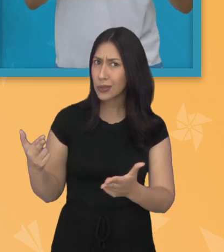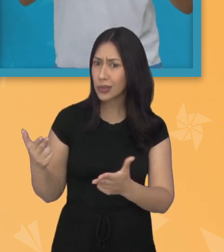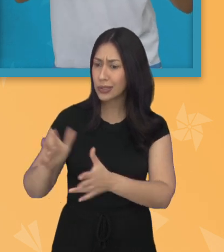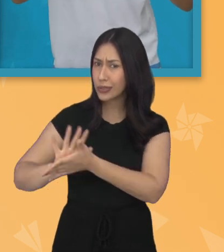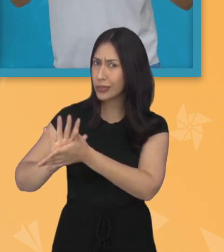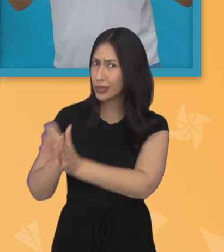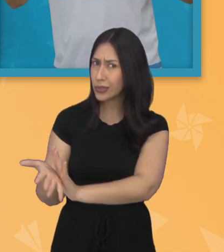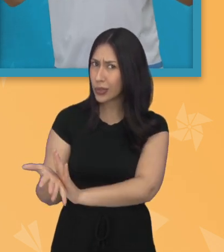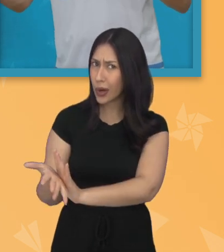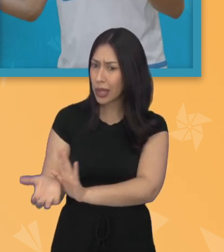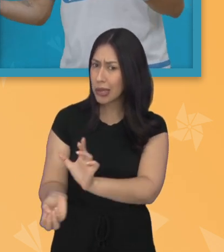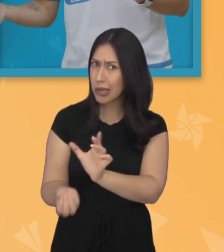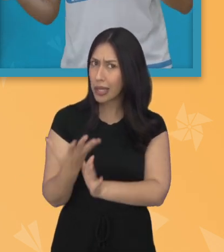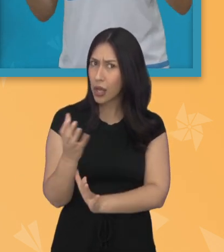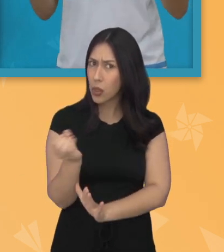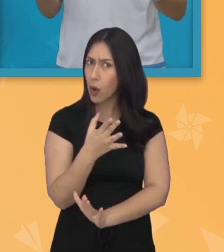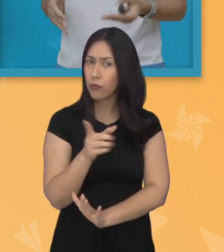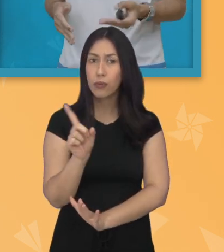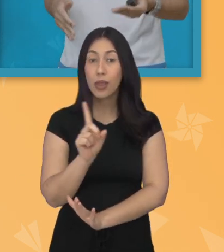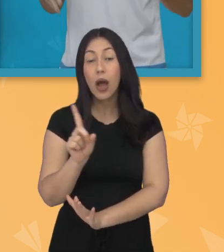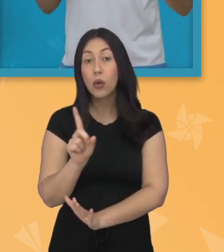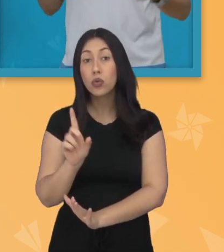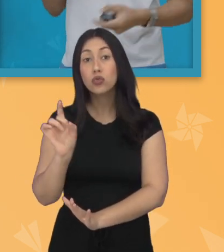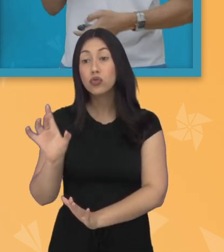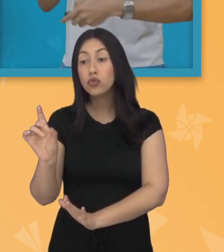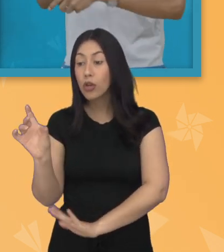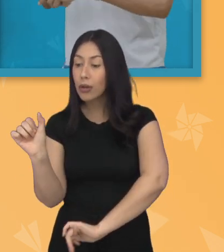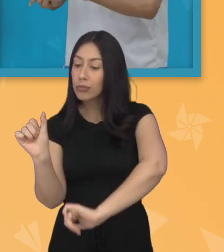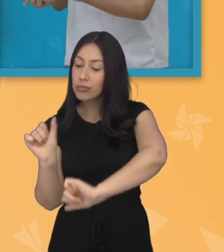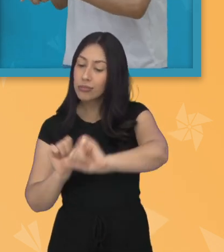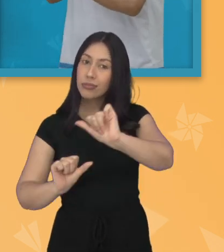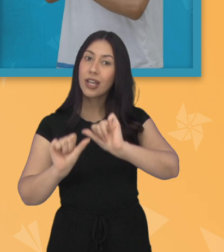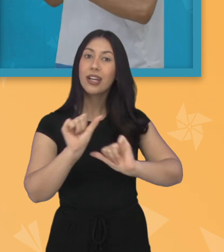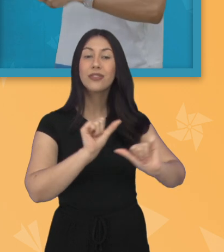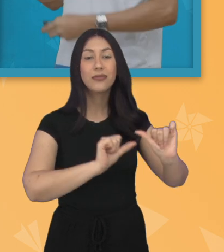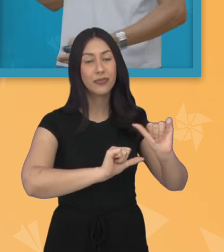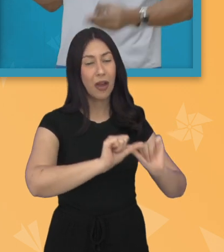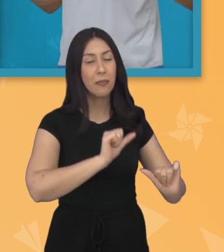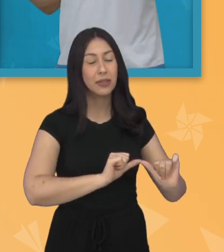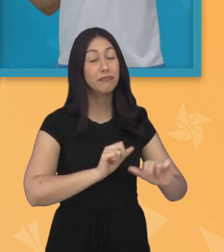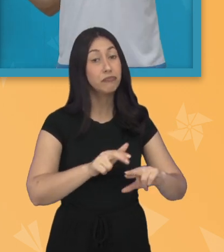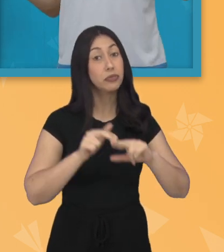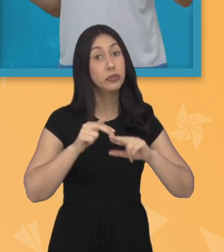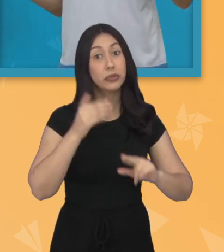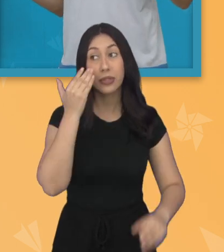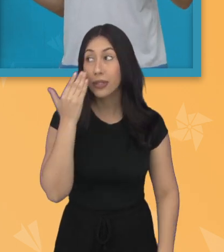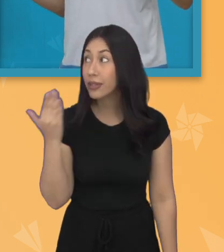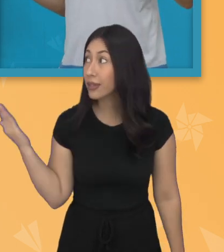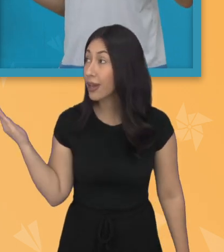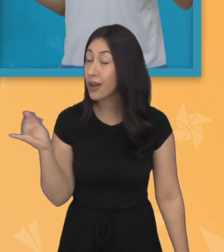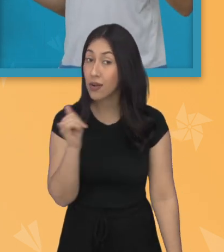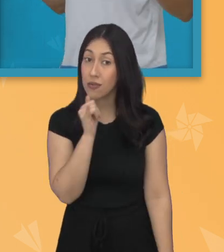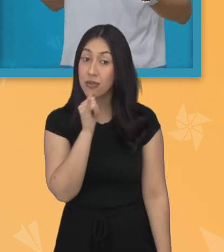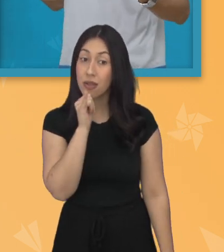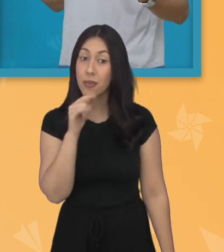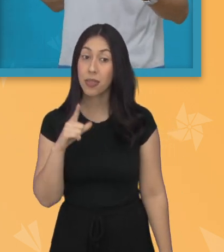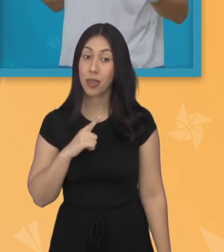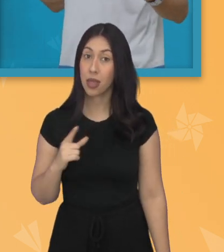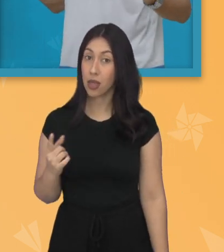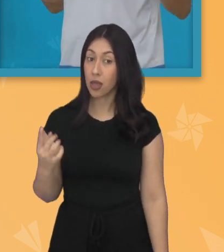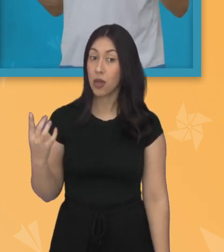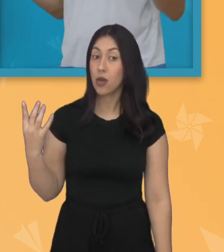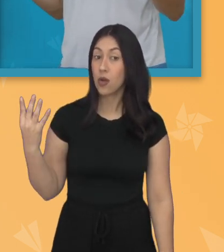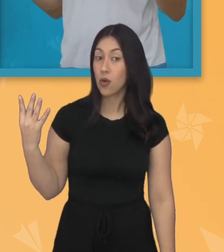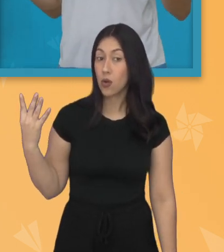um lado tem que ter do outro na mesma quantidade, certo? Então, por isso que a gente viu aqui no exemplo. A gente tem 4 átomos de